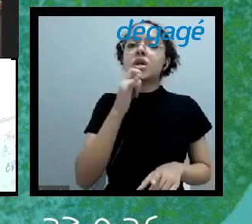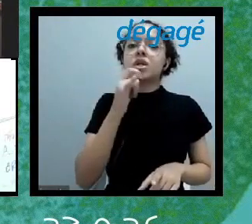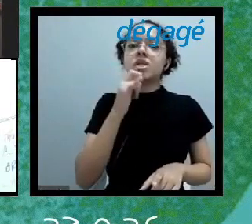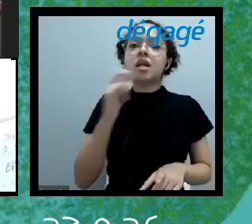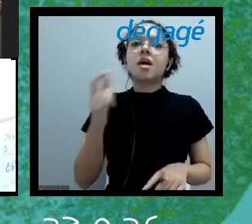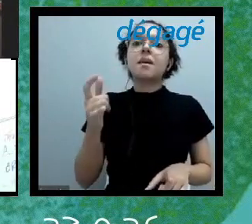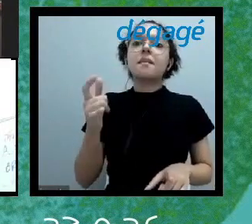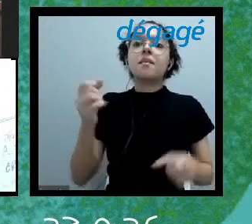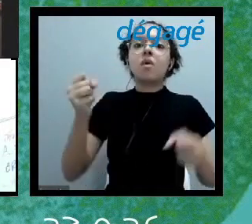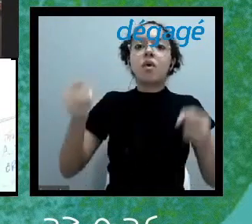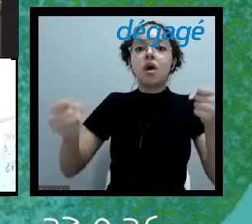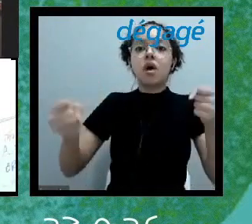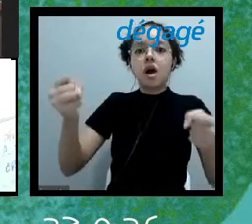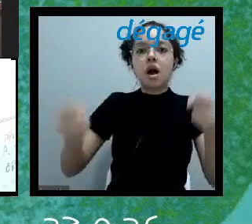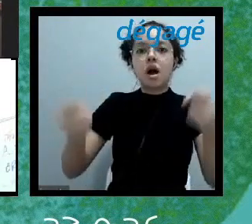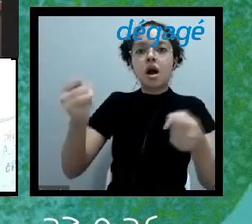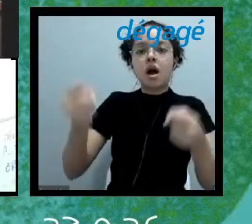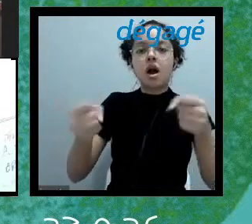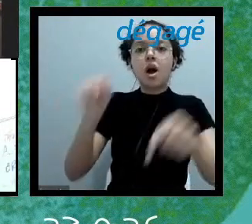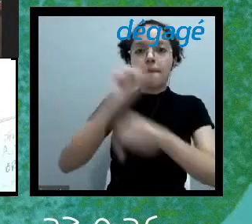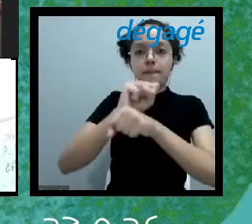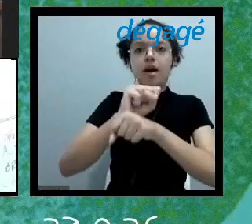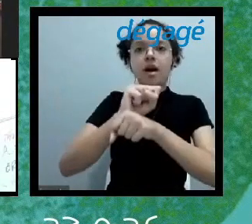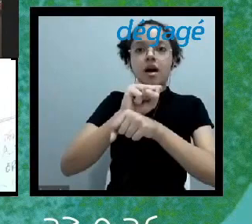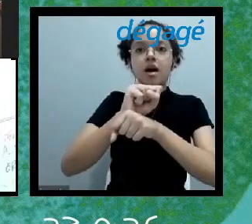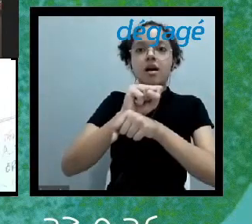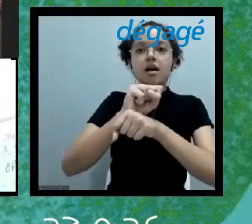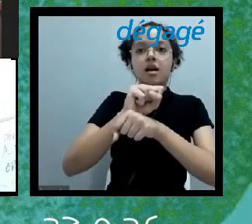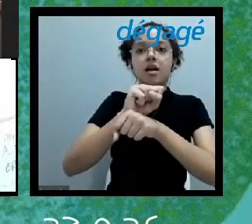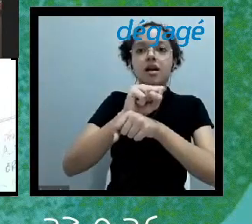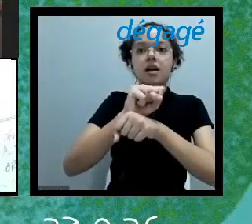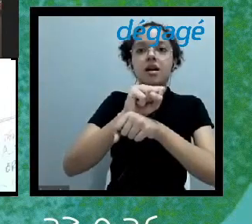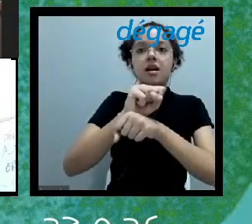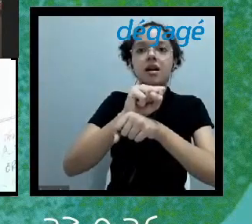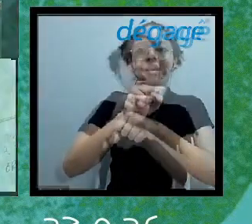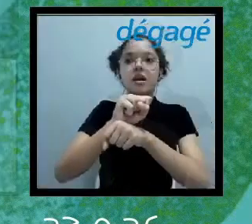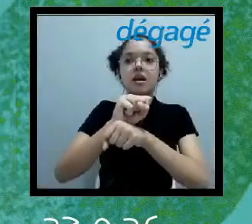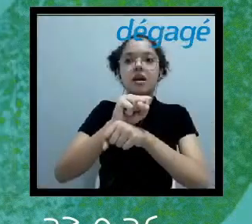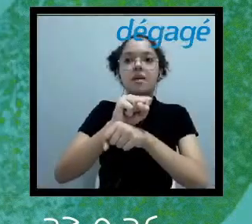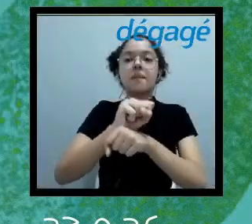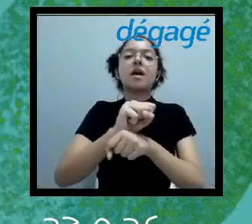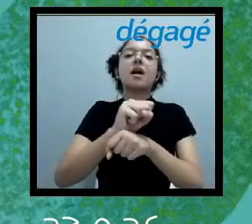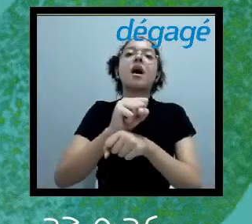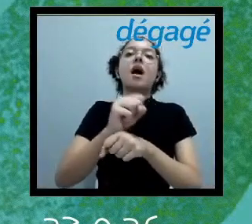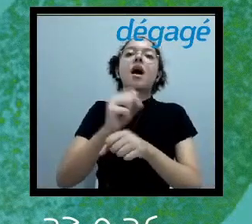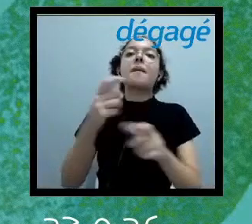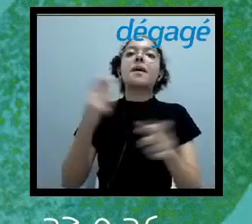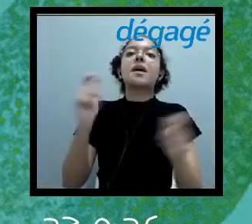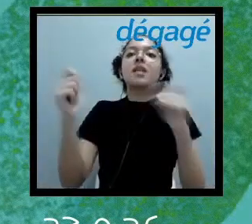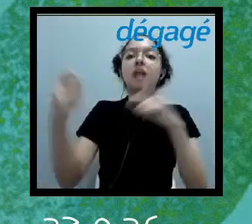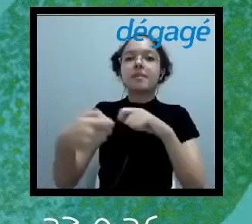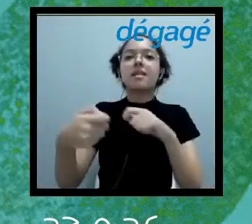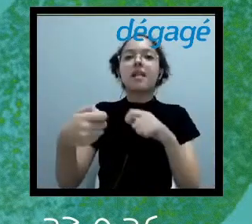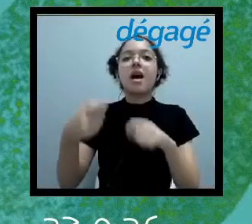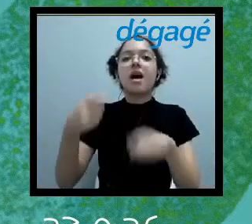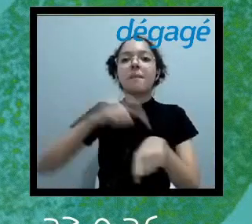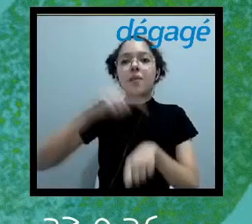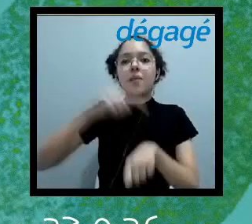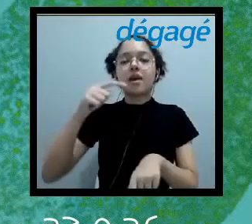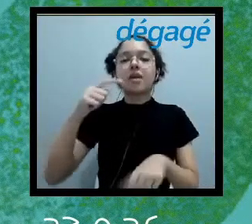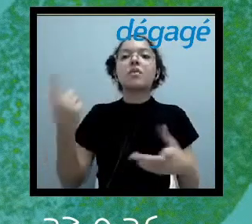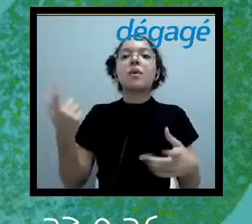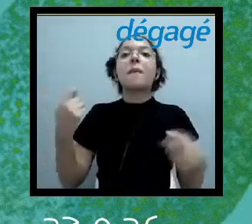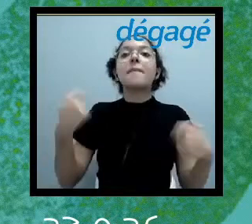pessoa não reclamava, e aí dá um tablet ali com o carro ainda em movimento. Então, quais são as estratégias que a gente tem